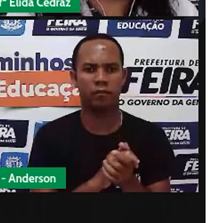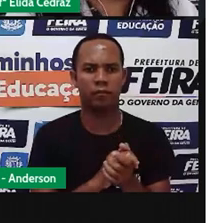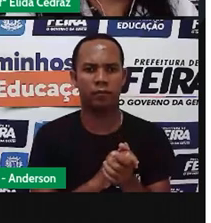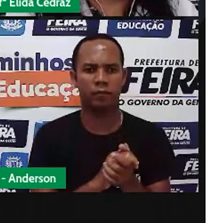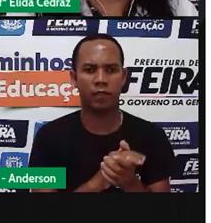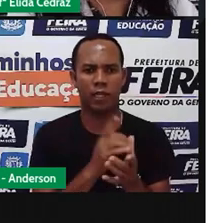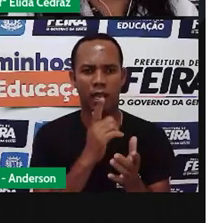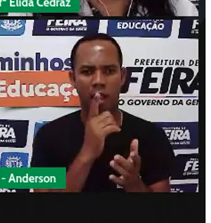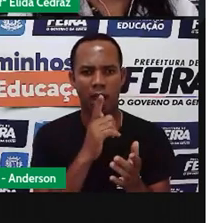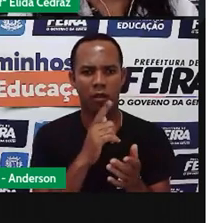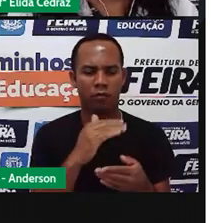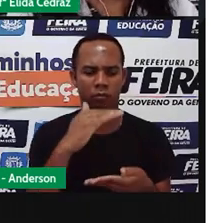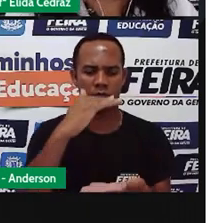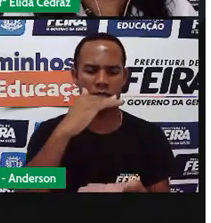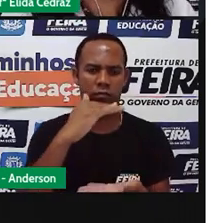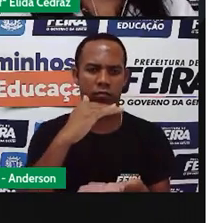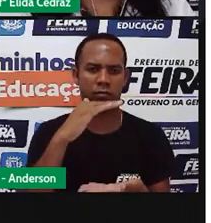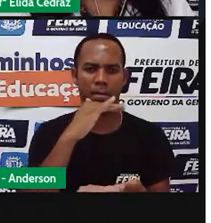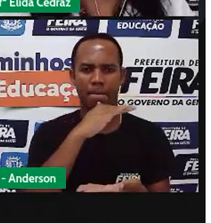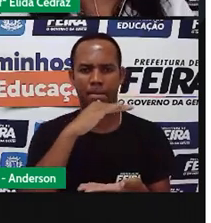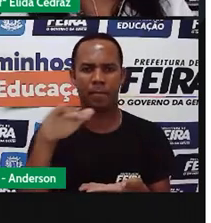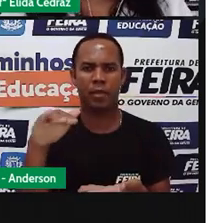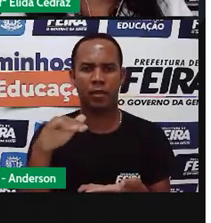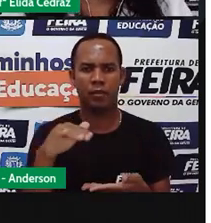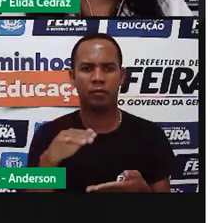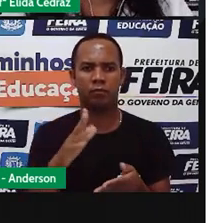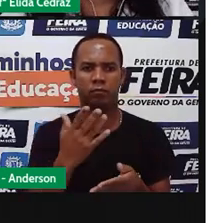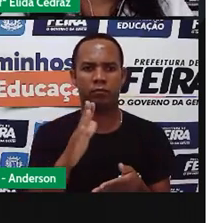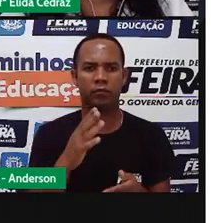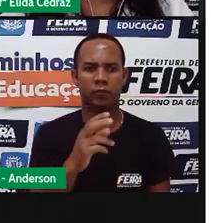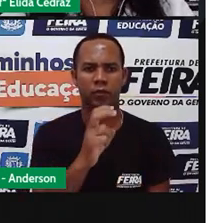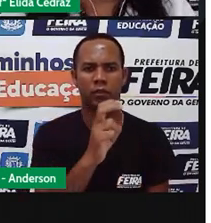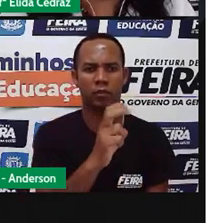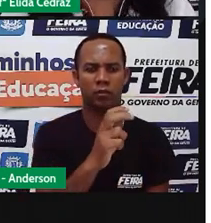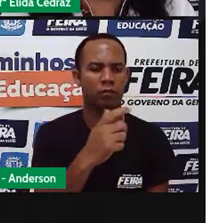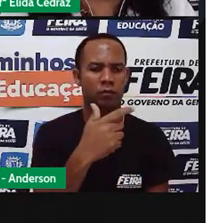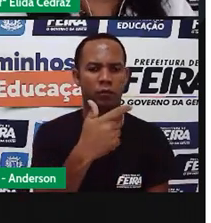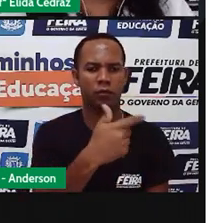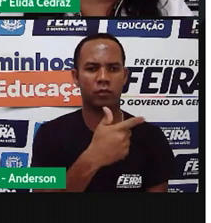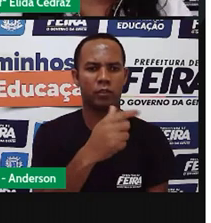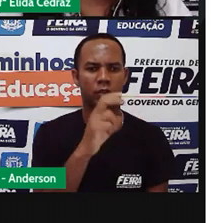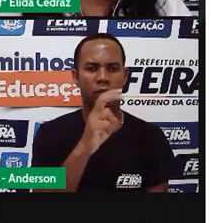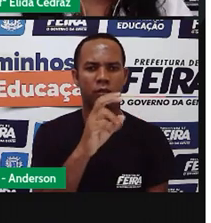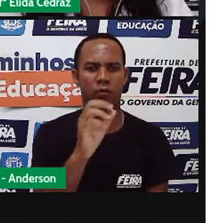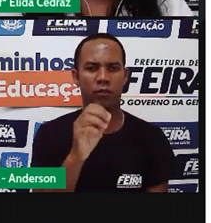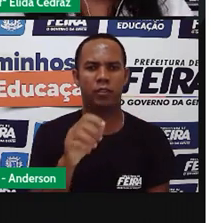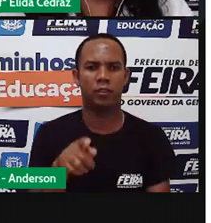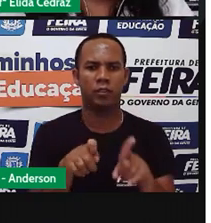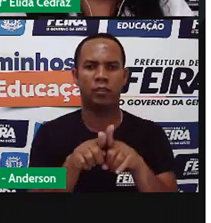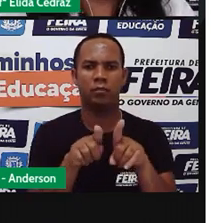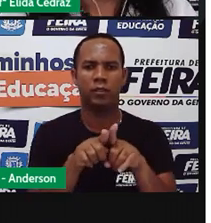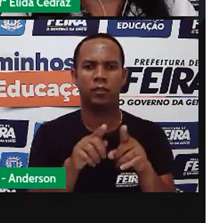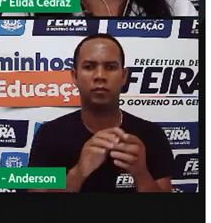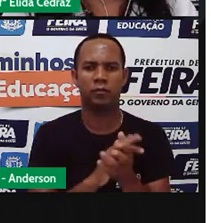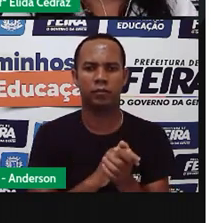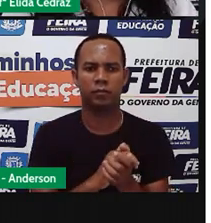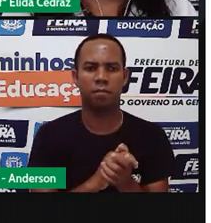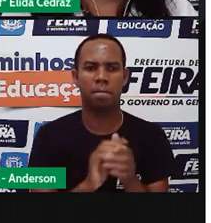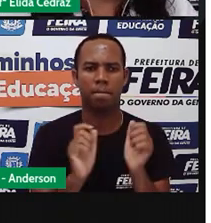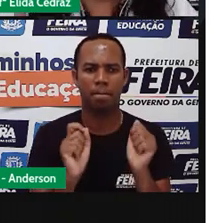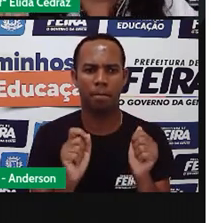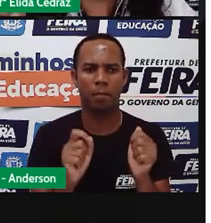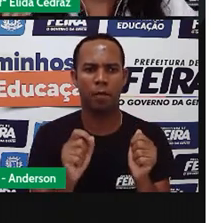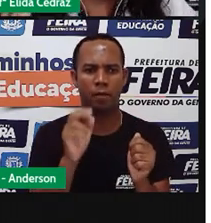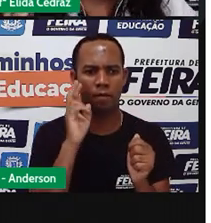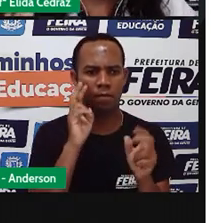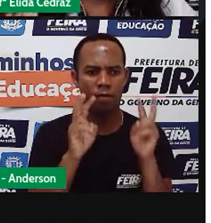garrafinha de água, tem garrafinha de meio litro, tem garrafinha de 250, tem as garrafinhas de 200 ml, e você pode